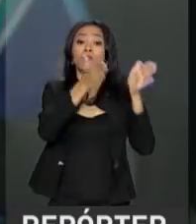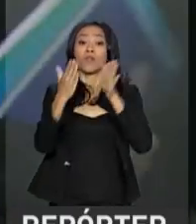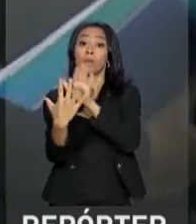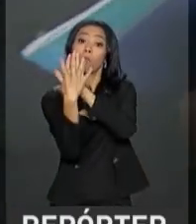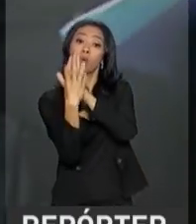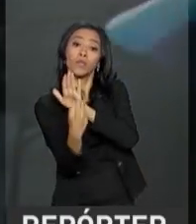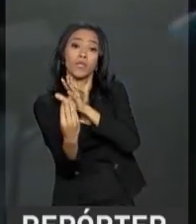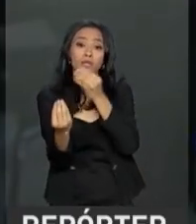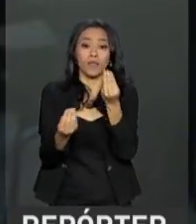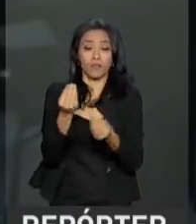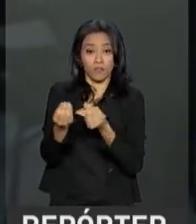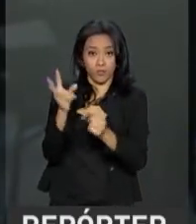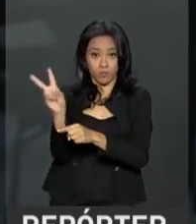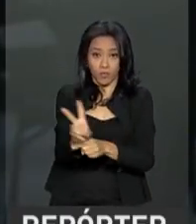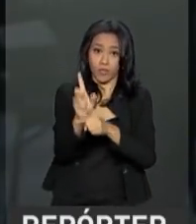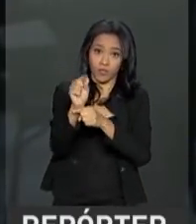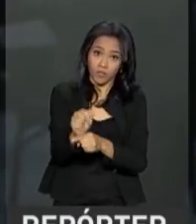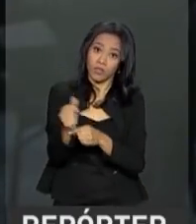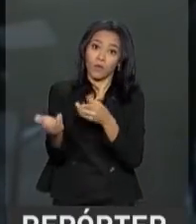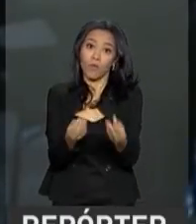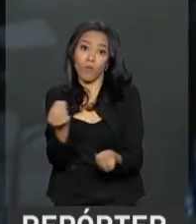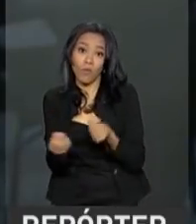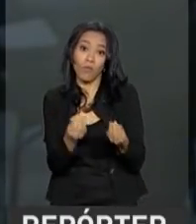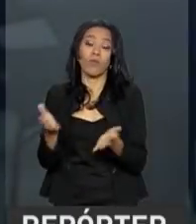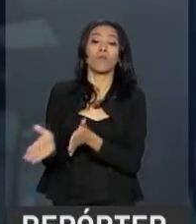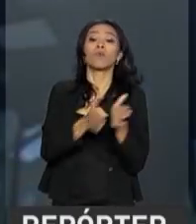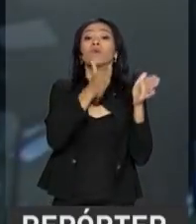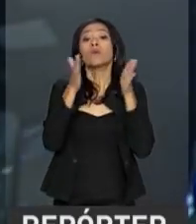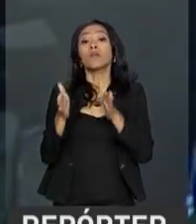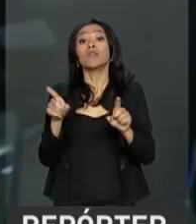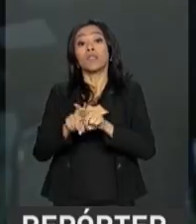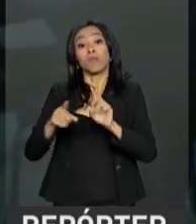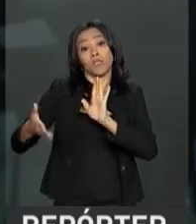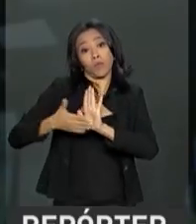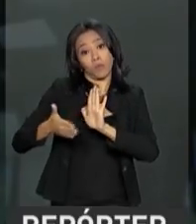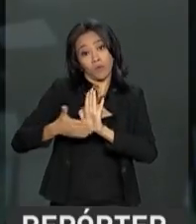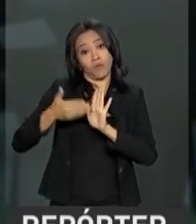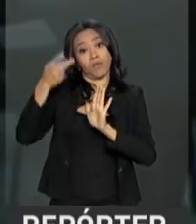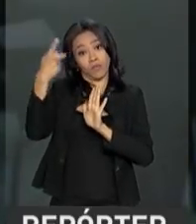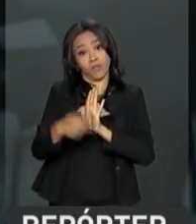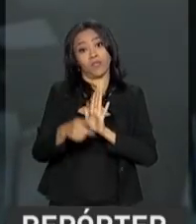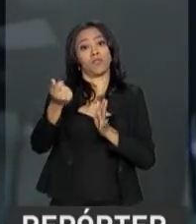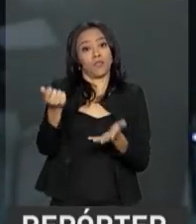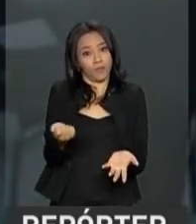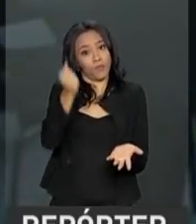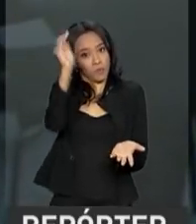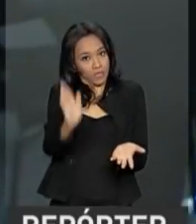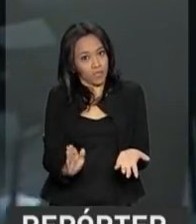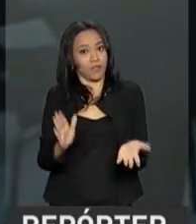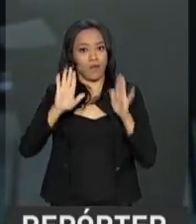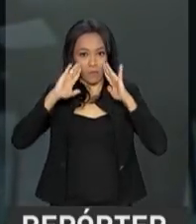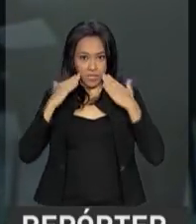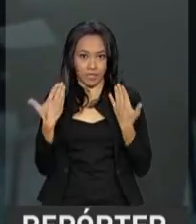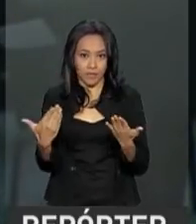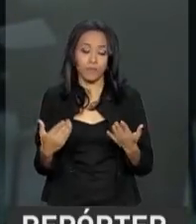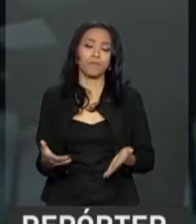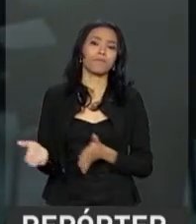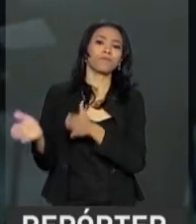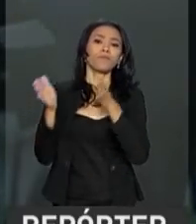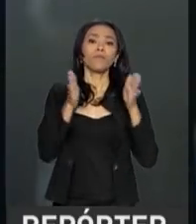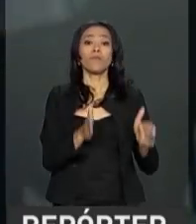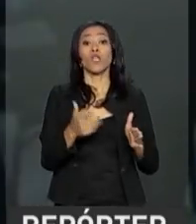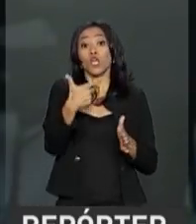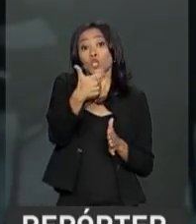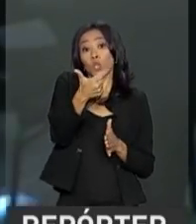de financiamento para os investimentos, além das reformas que estão em curso aqui no Brasil. São cerca de 2